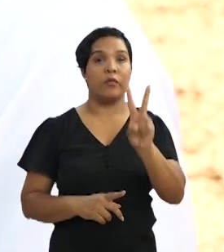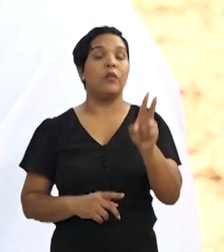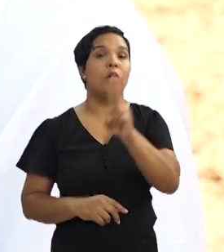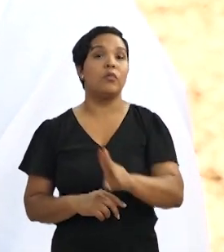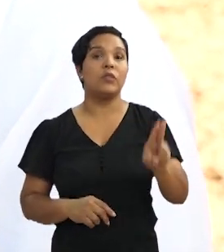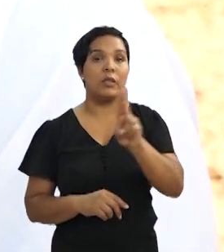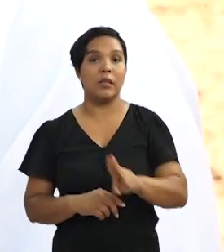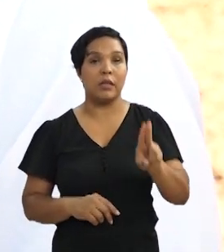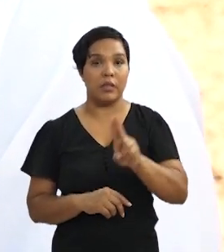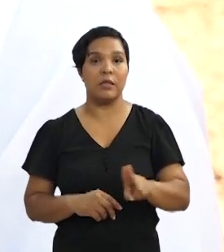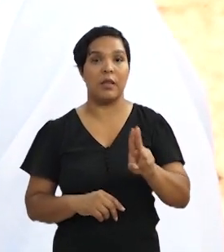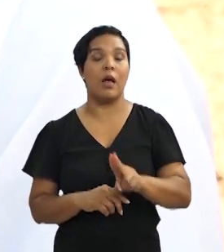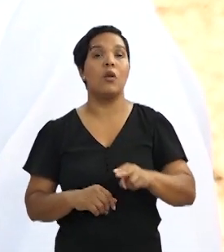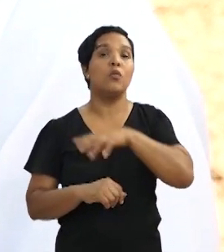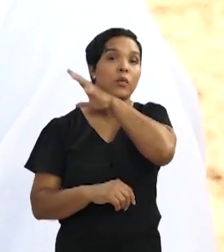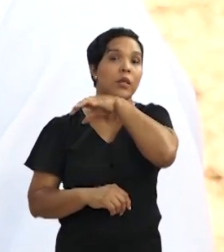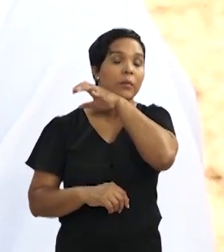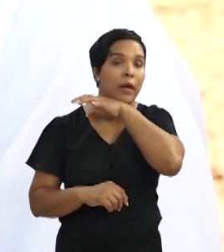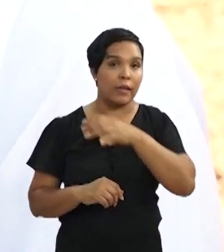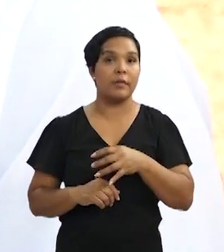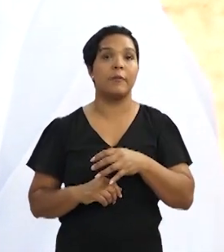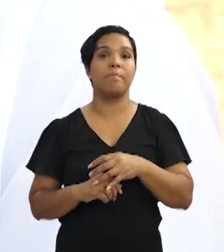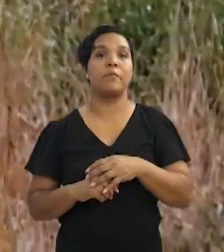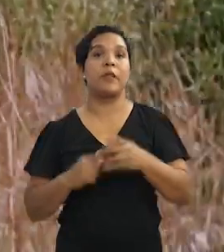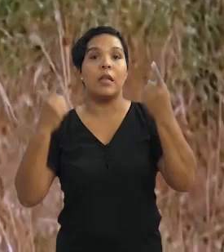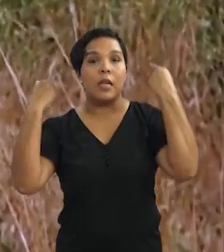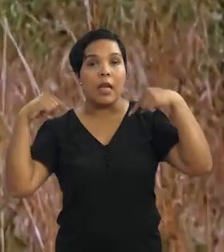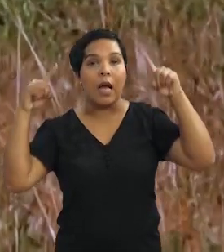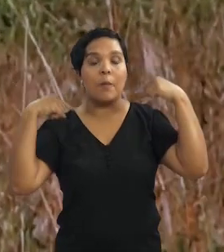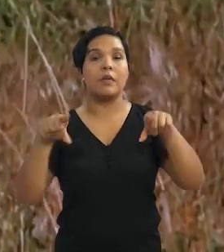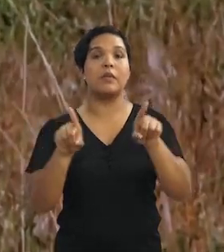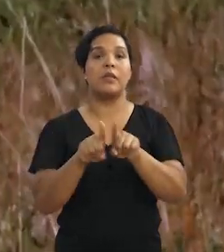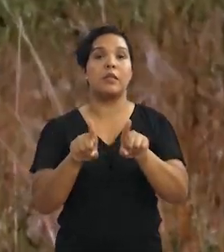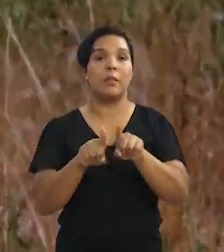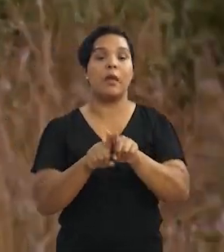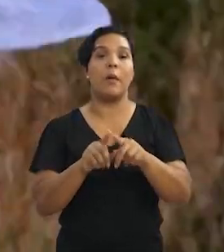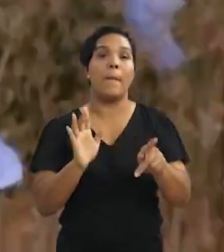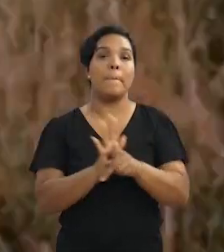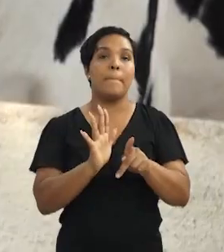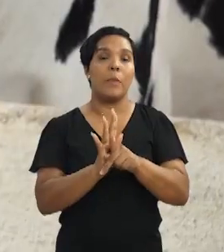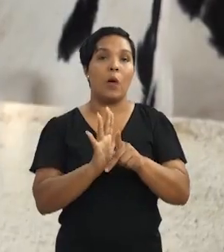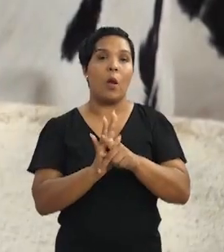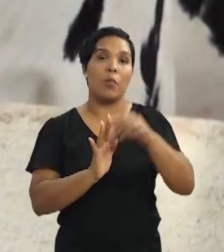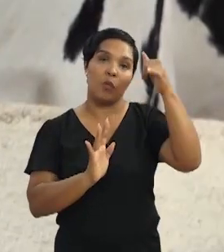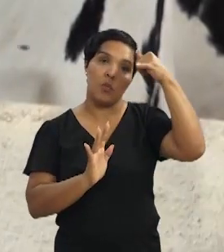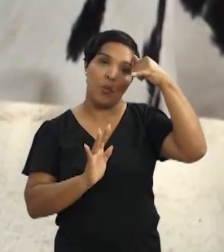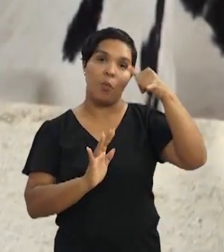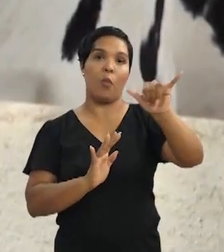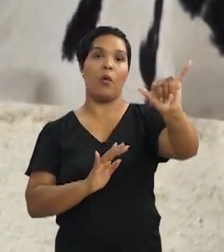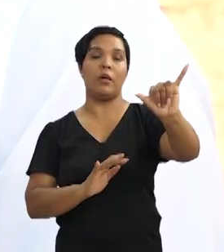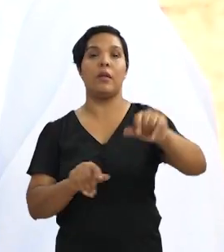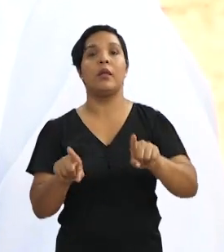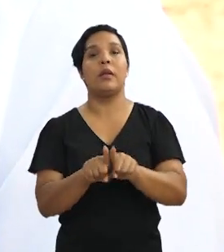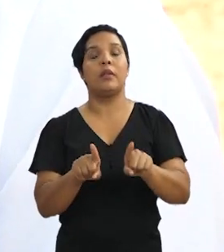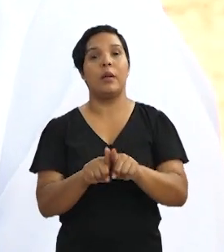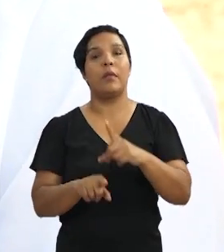concentração adequada que a gente utiliza em vivo, ou seja, nos animais, em cabras e em matrizes bovinas.